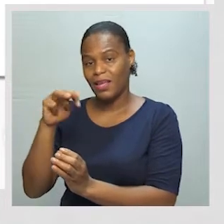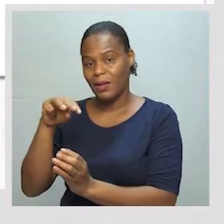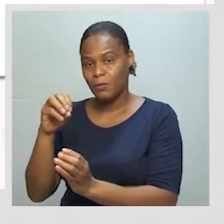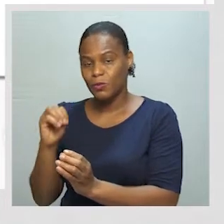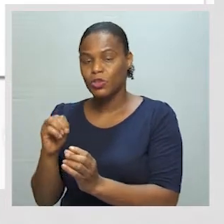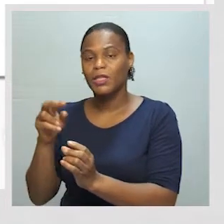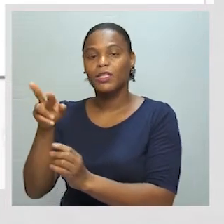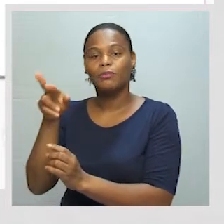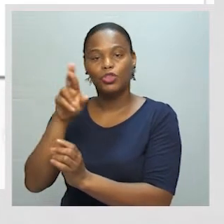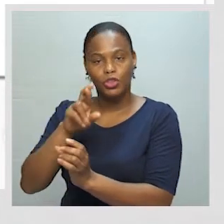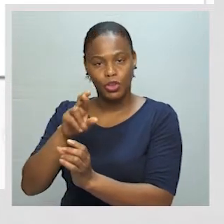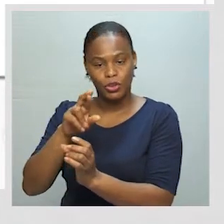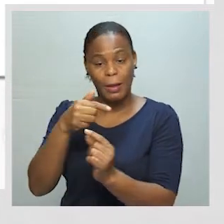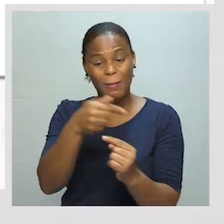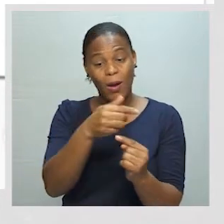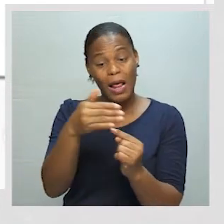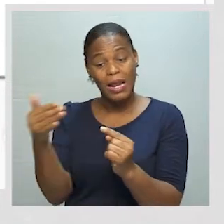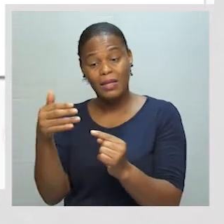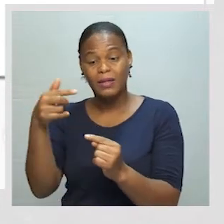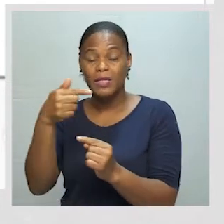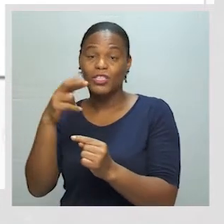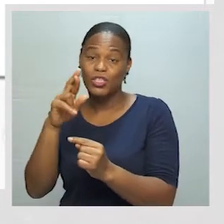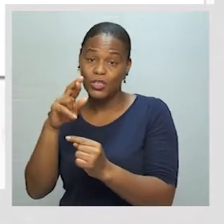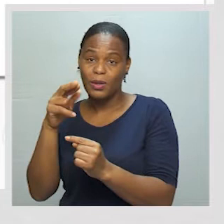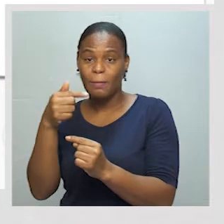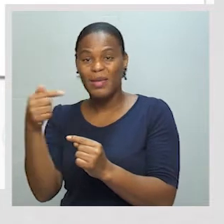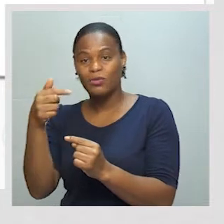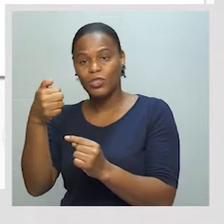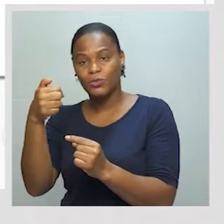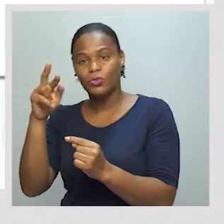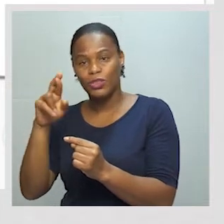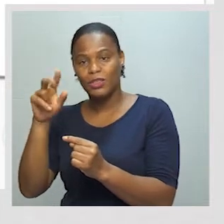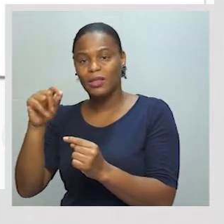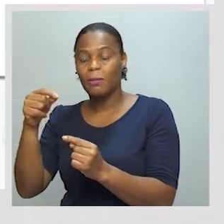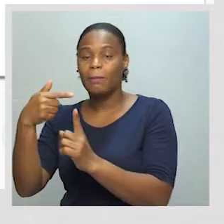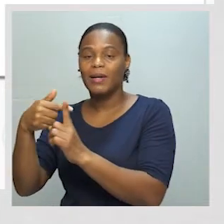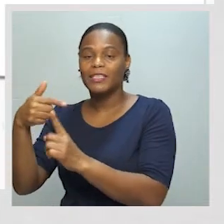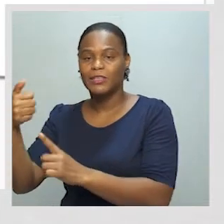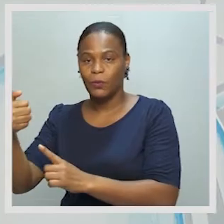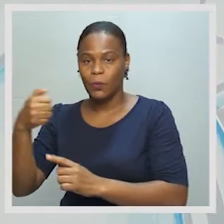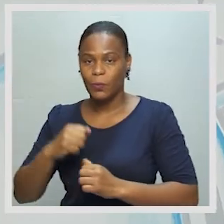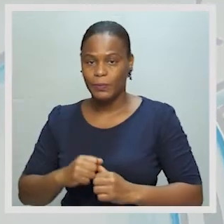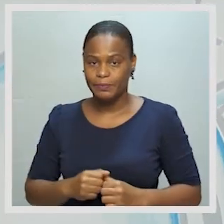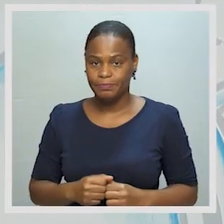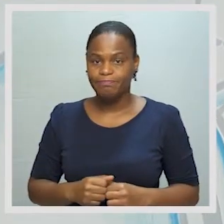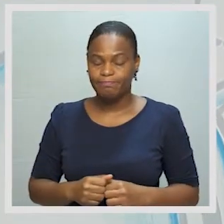o x menos 5x e o 5, ou mais 5.